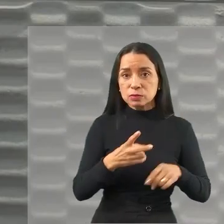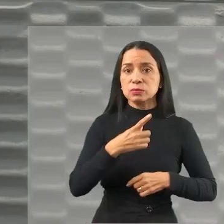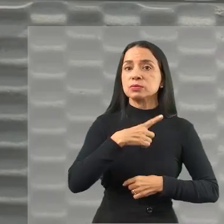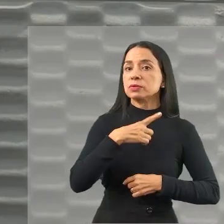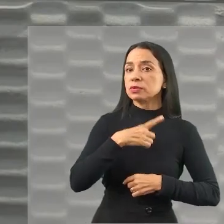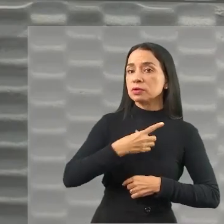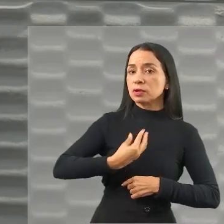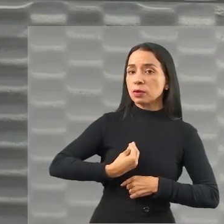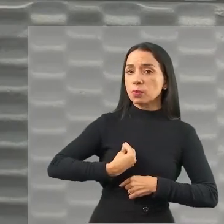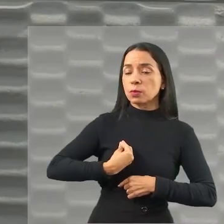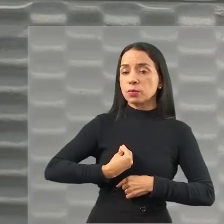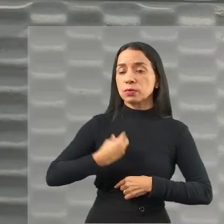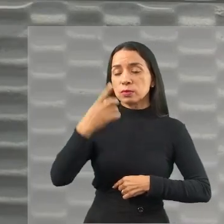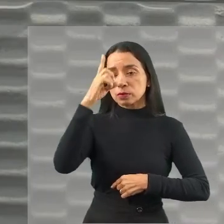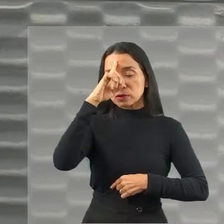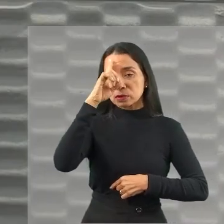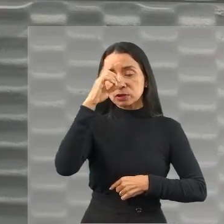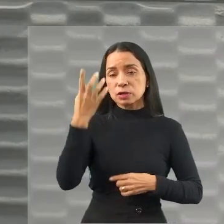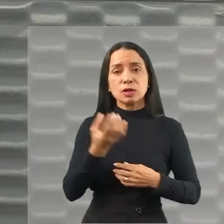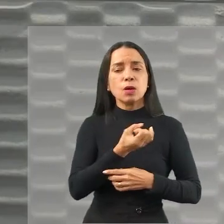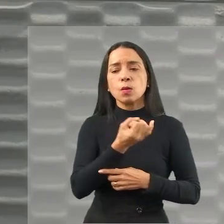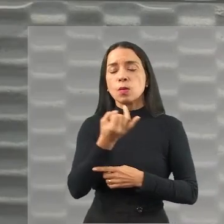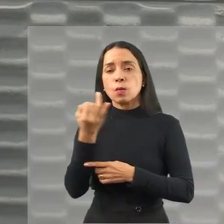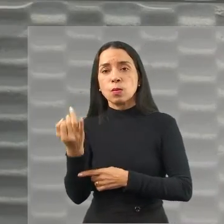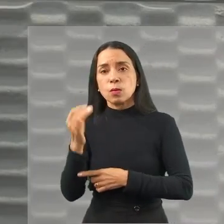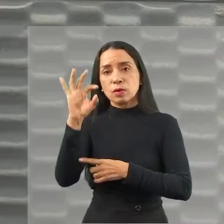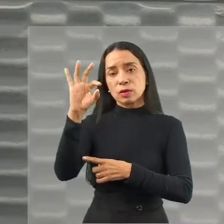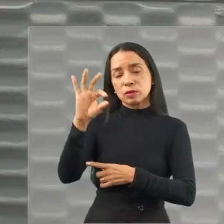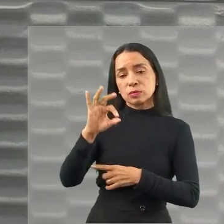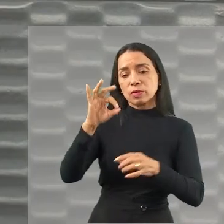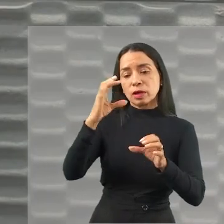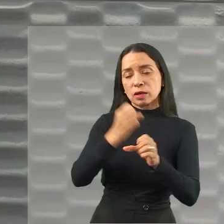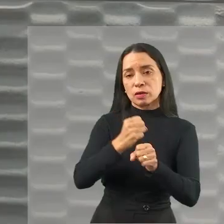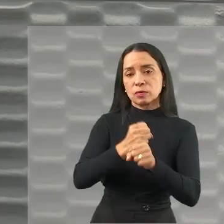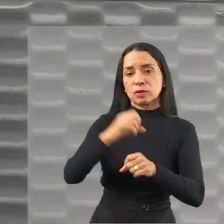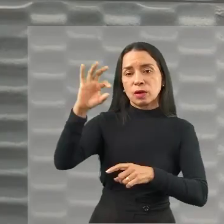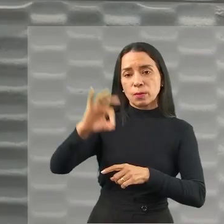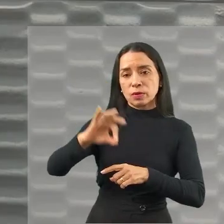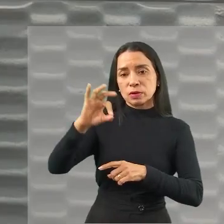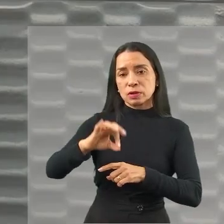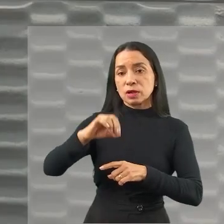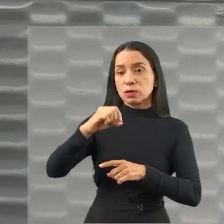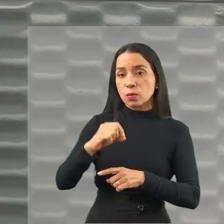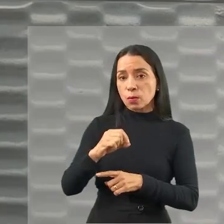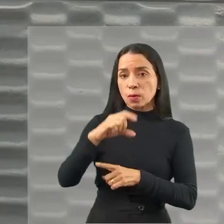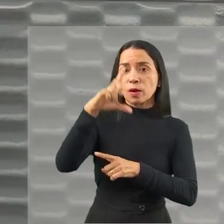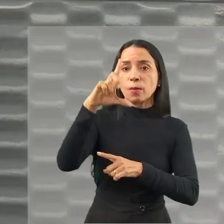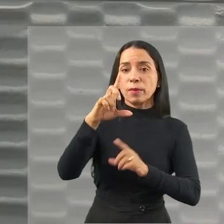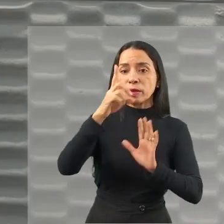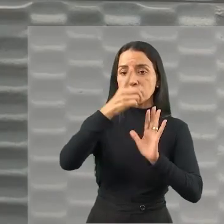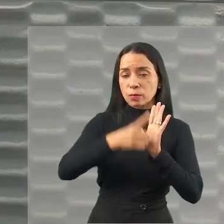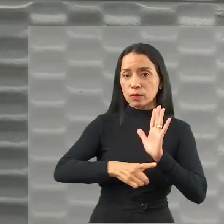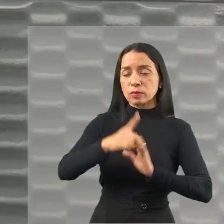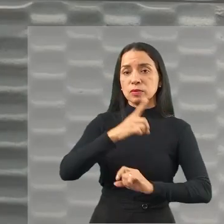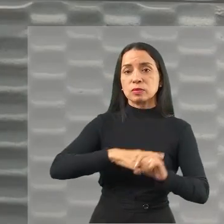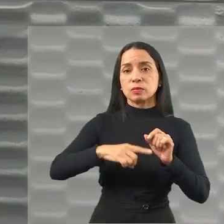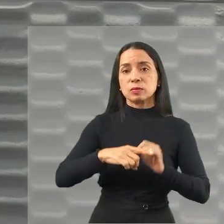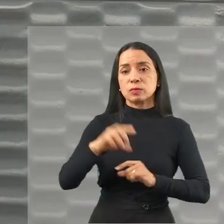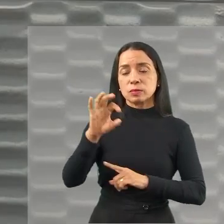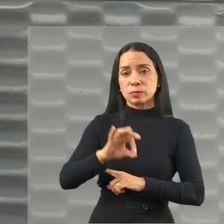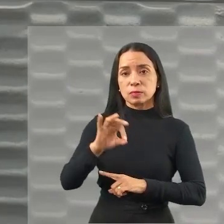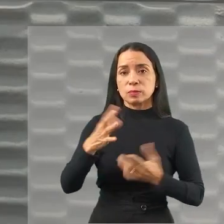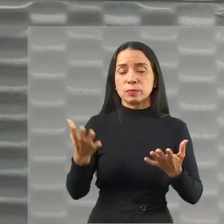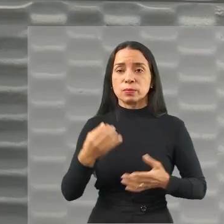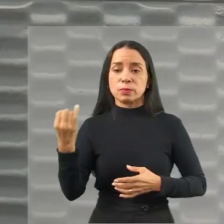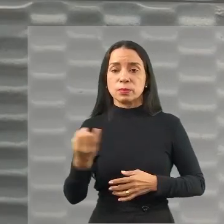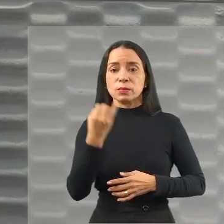dia a dia. Saber quanto é calcular uma porcentagem, saber calcular um aumento, um desconto percentual, é importante, né? É